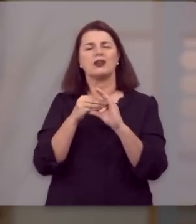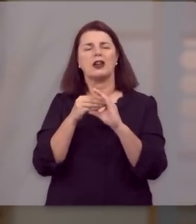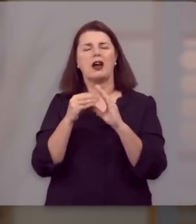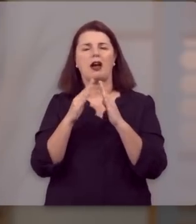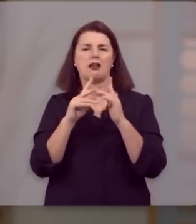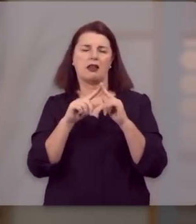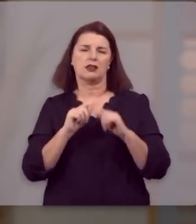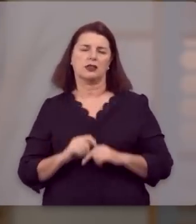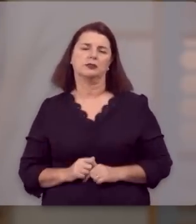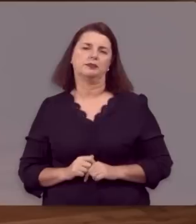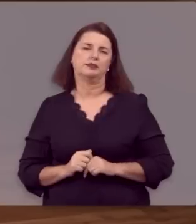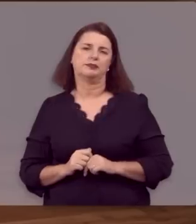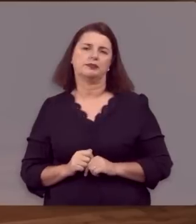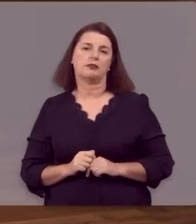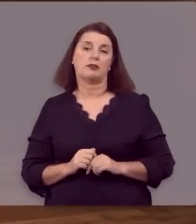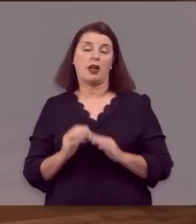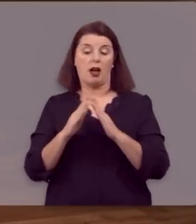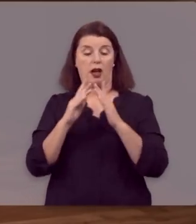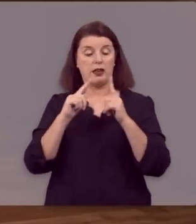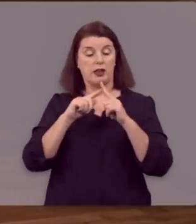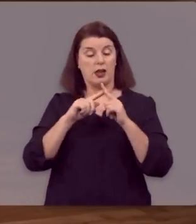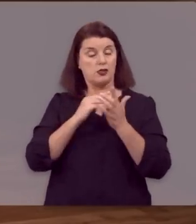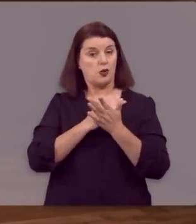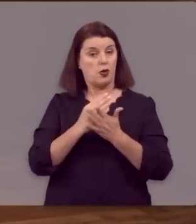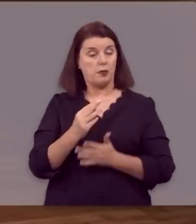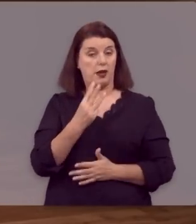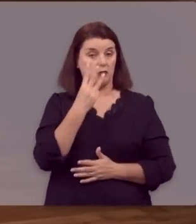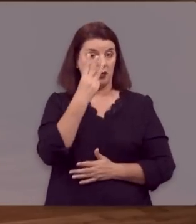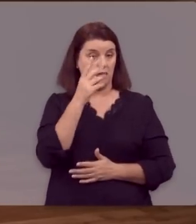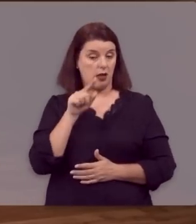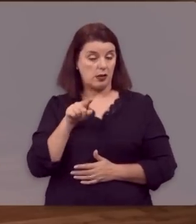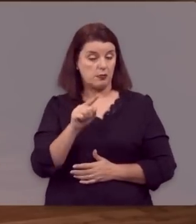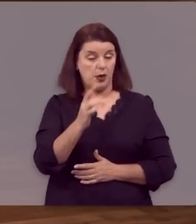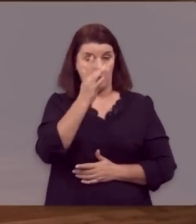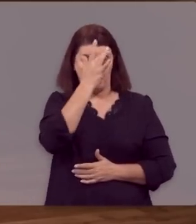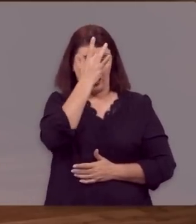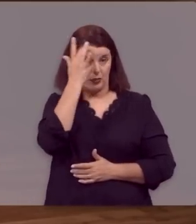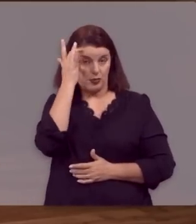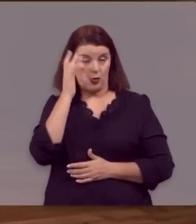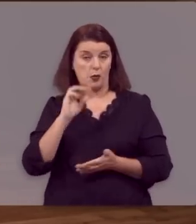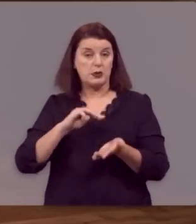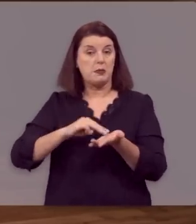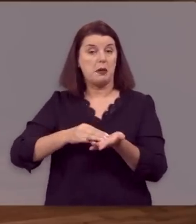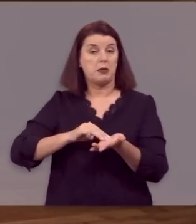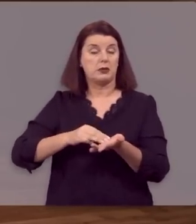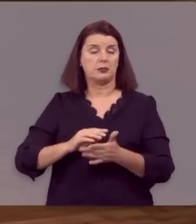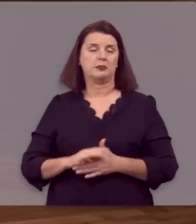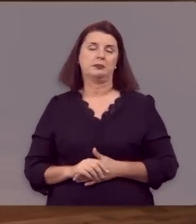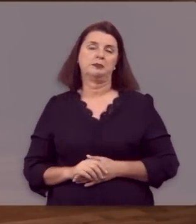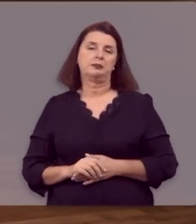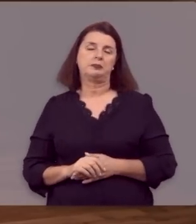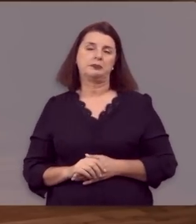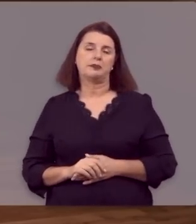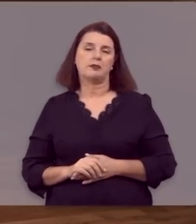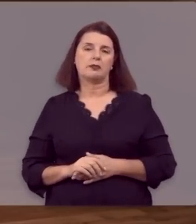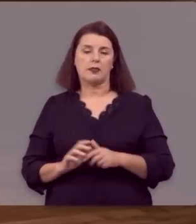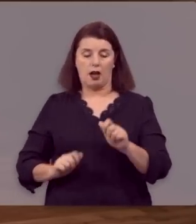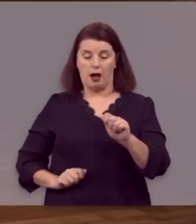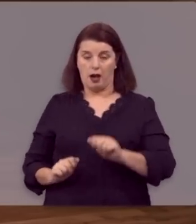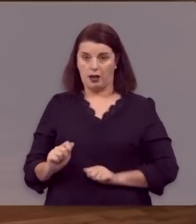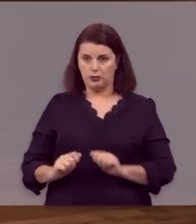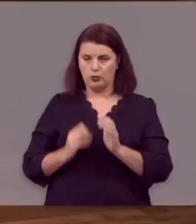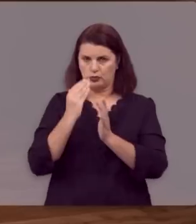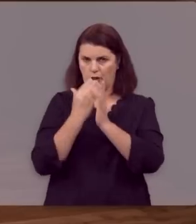Deus. A igreja começa com 3.000 membros. E